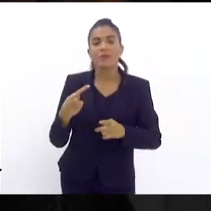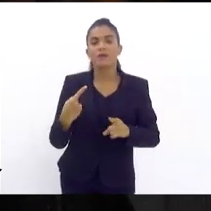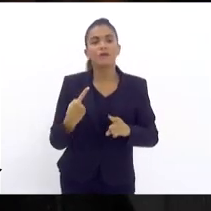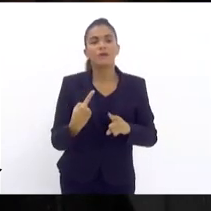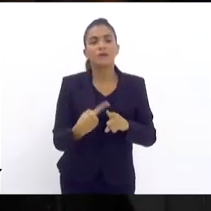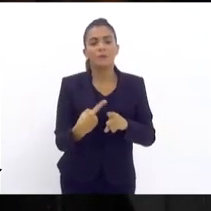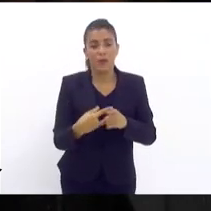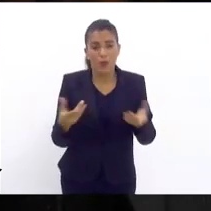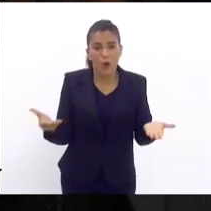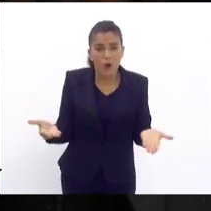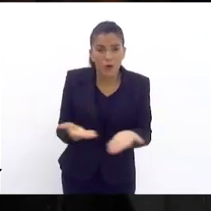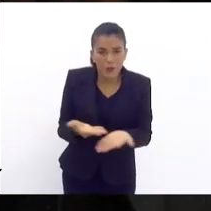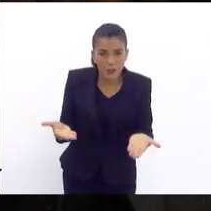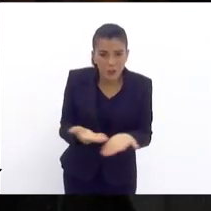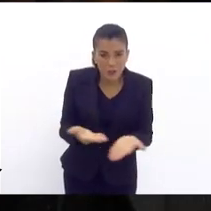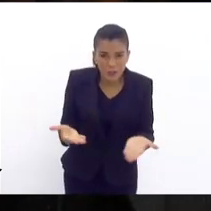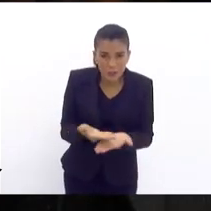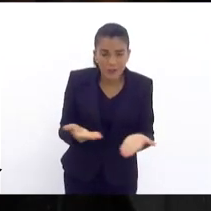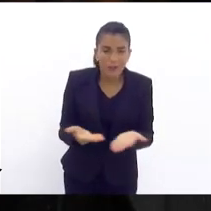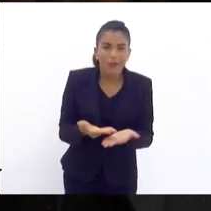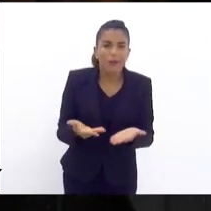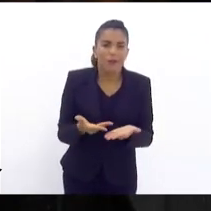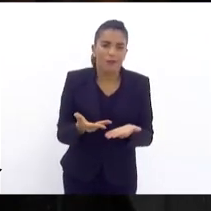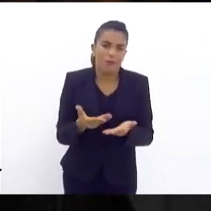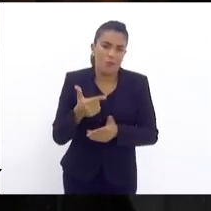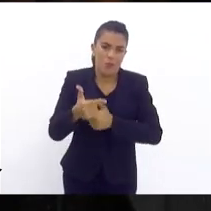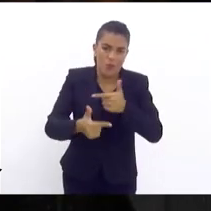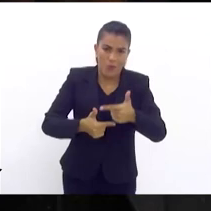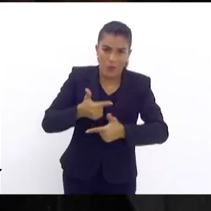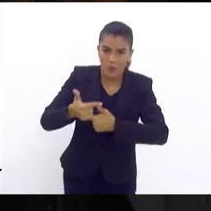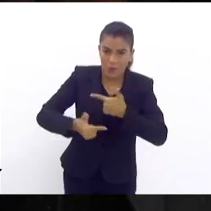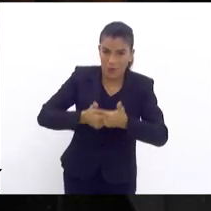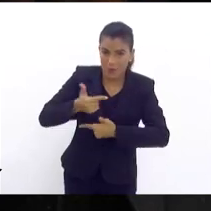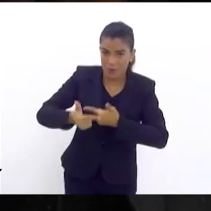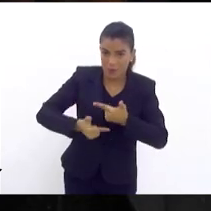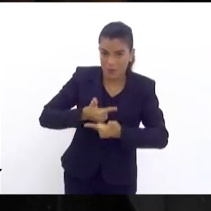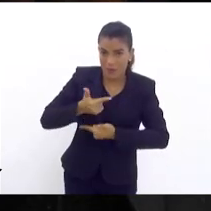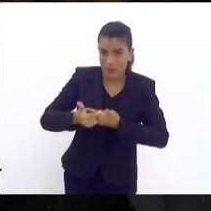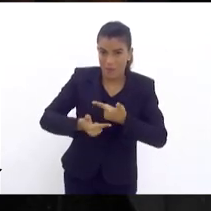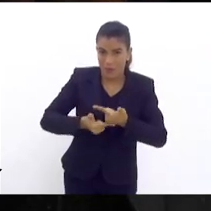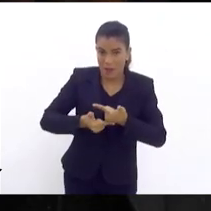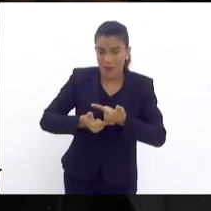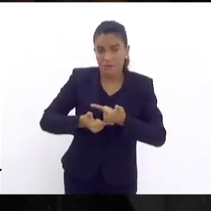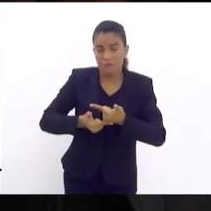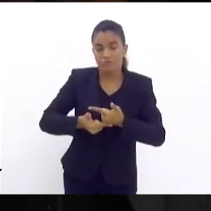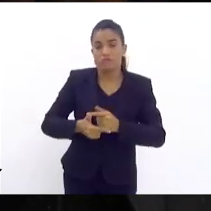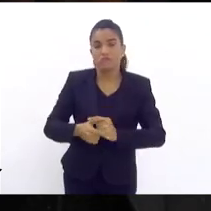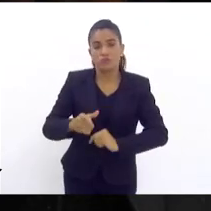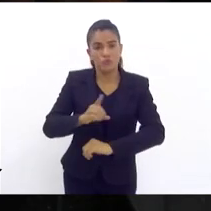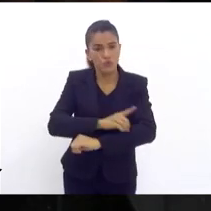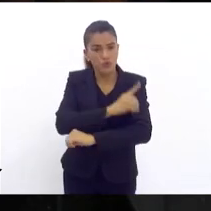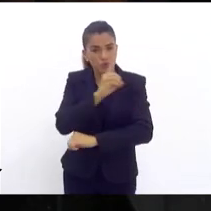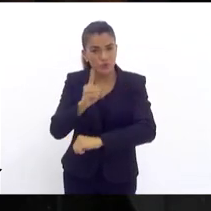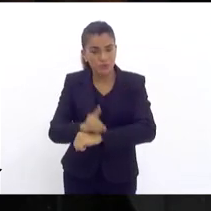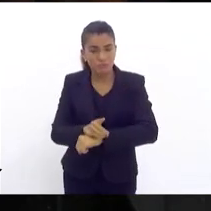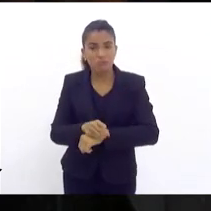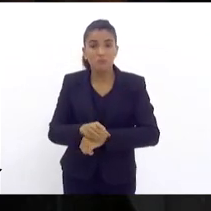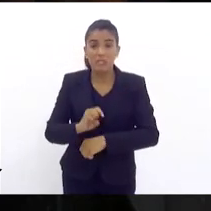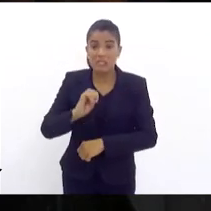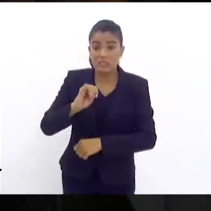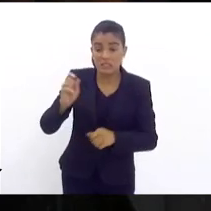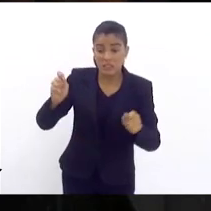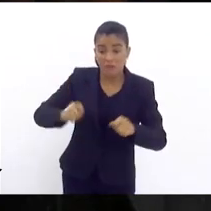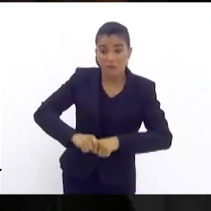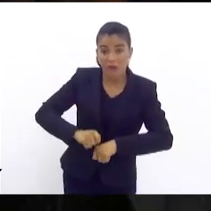hoje no expediente na ordem do dia se houver